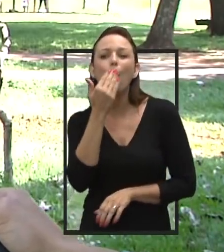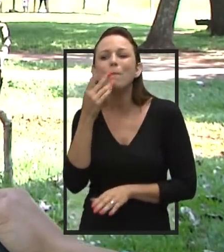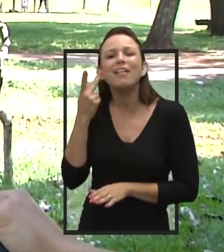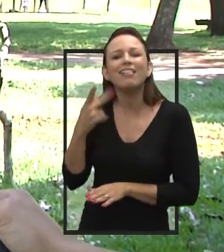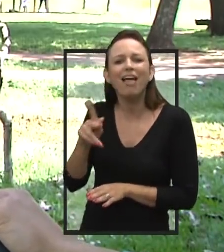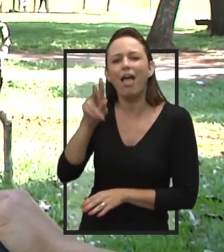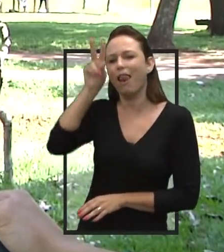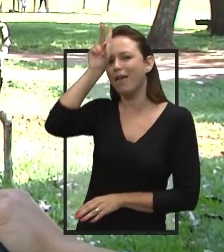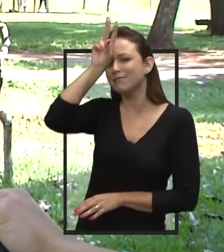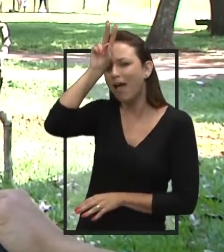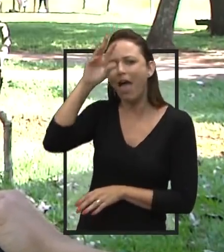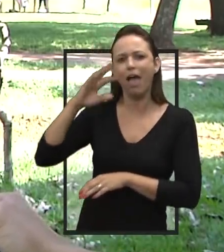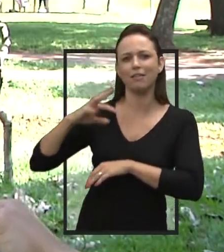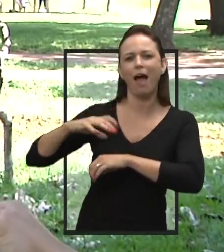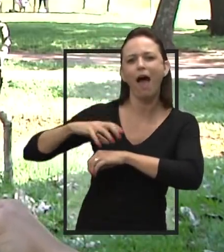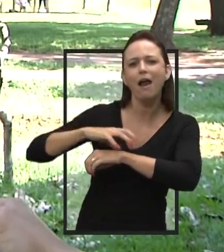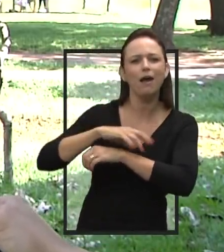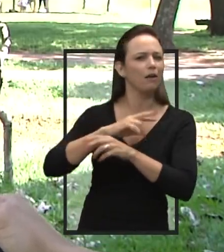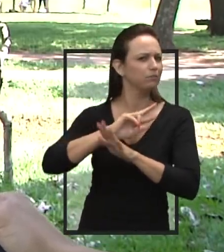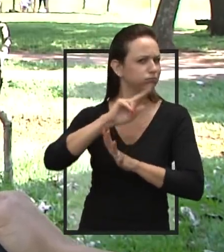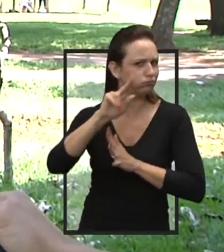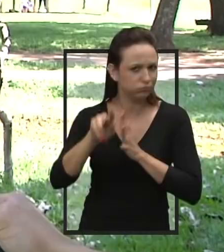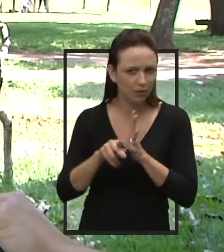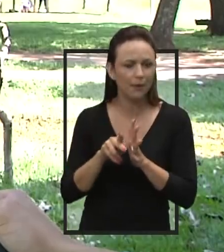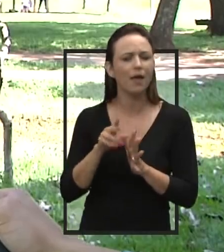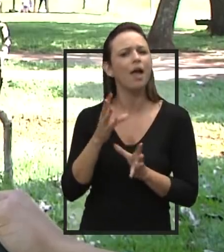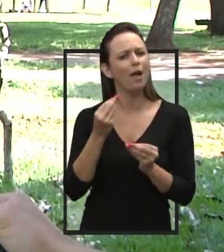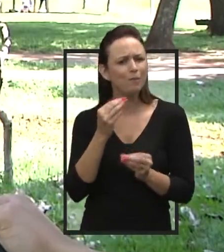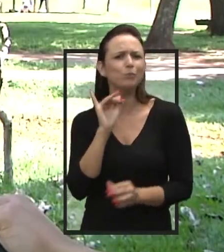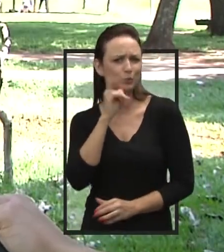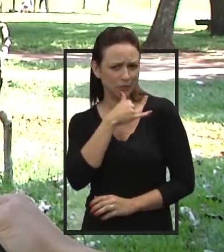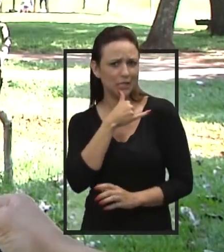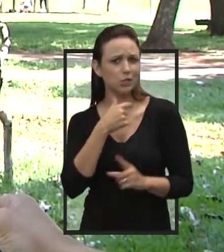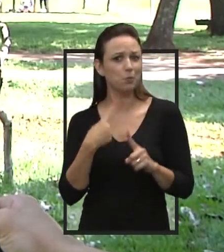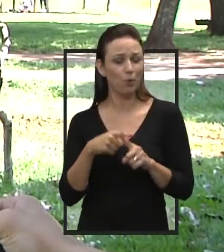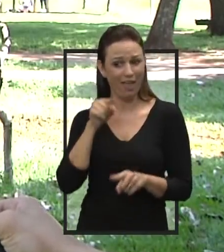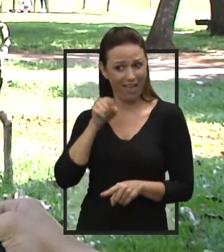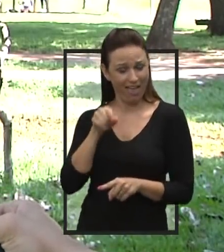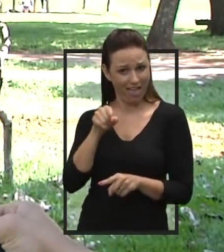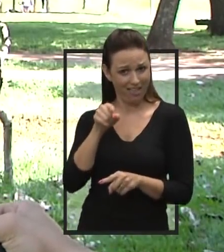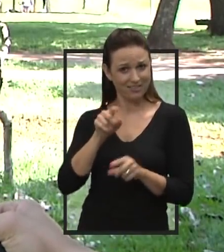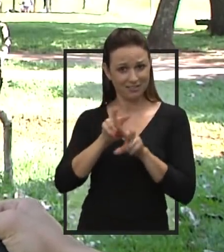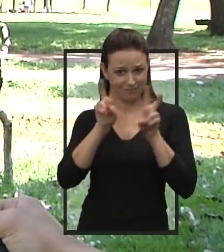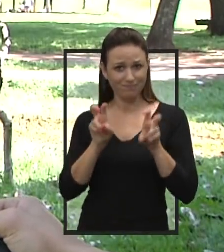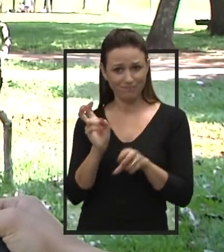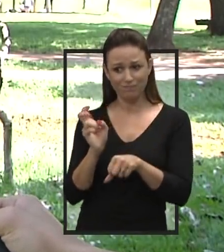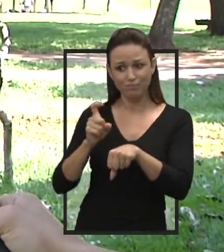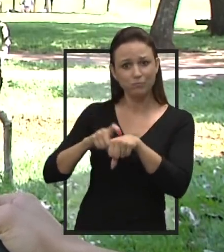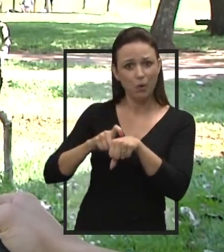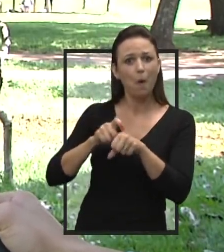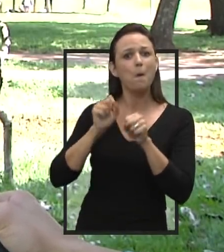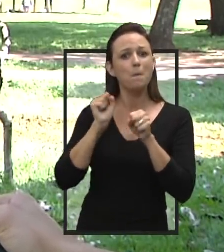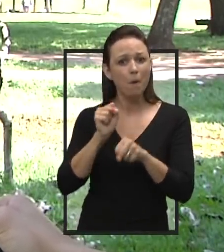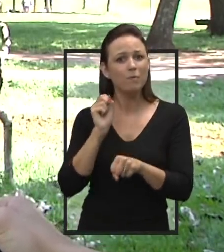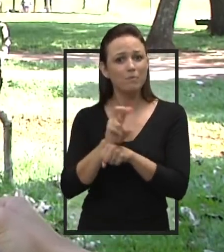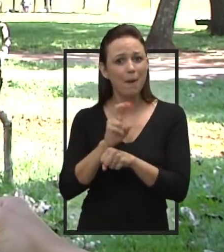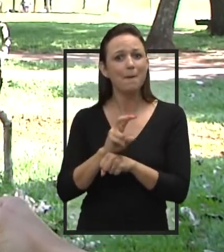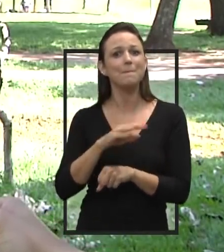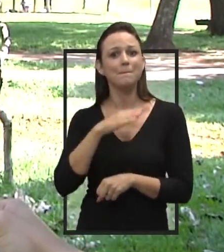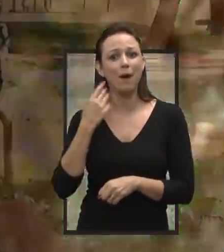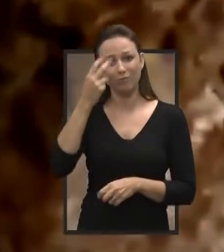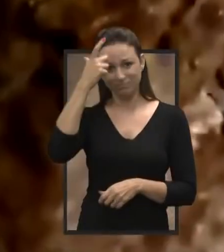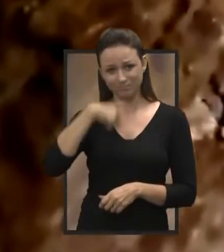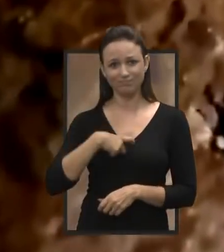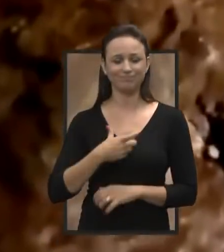dele, insetos em geral, aranhas e outros animais. É uma triste coincidência que justamente essa espécie, o veneno dela possa fazer tanto mal para o ser